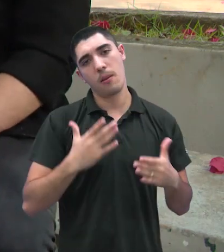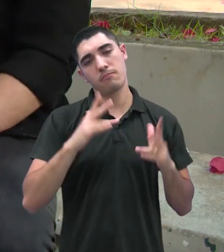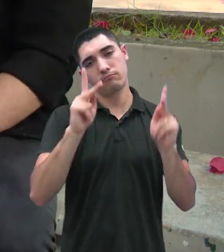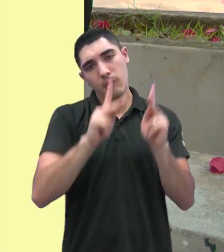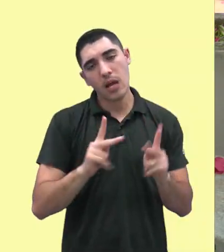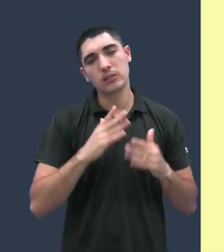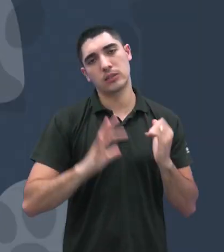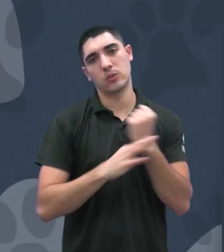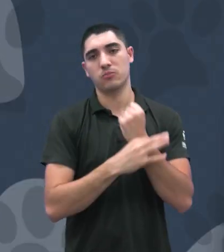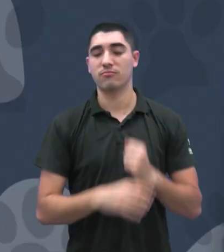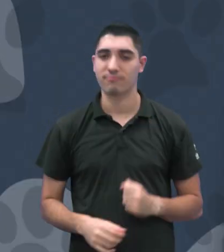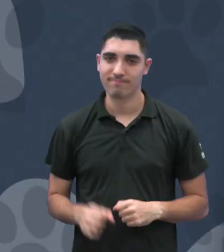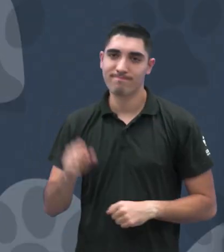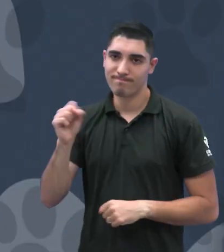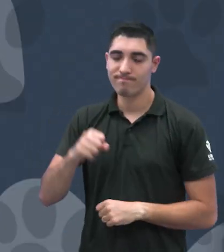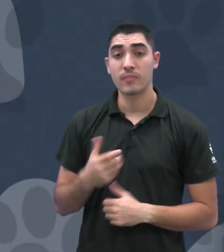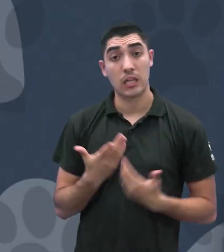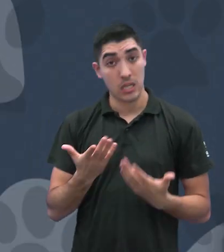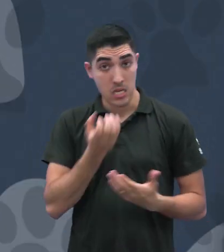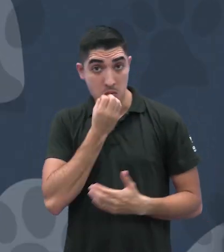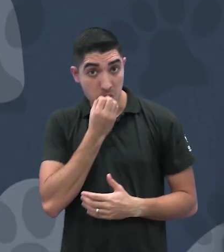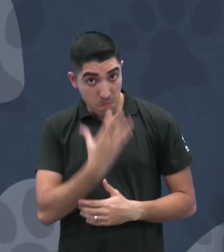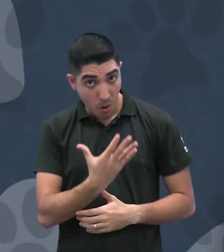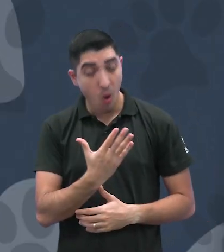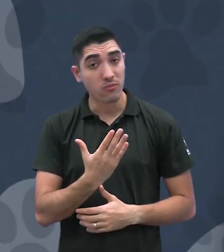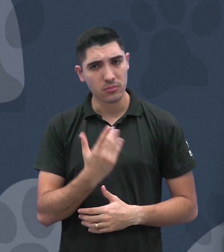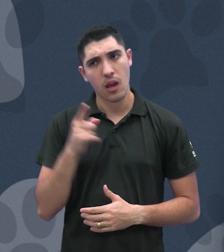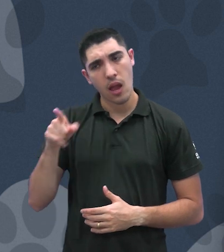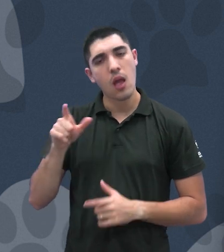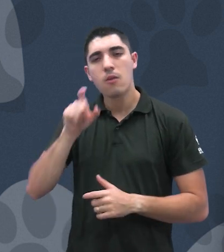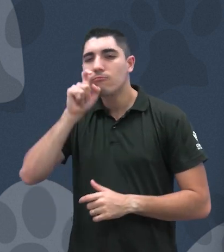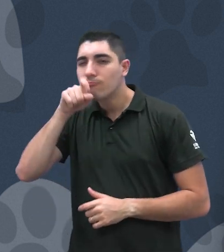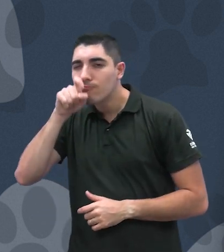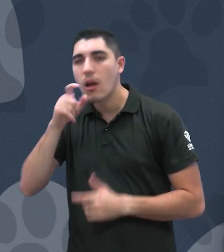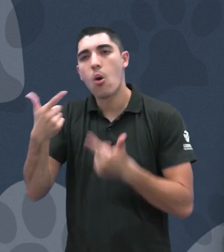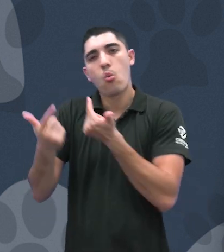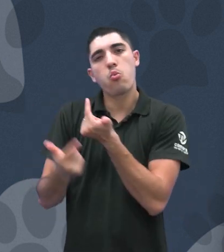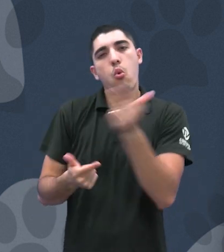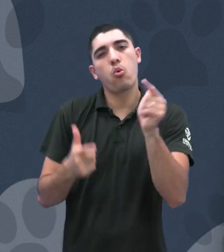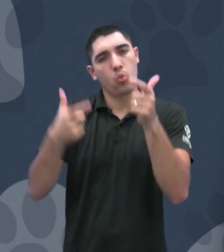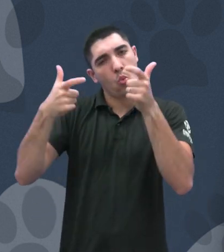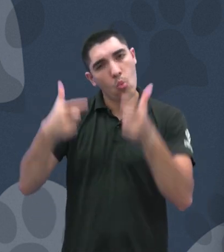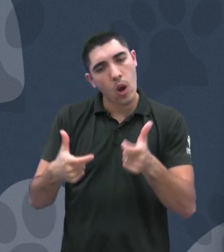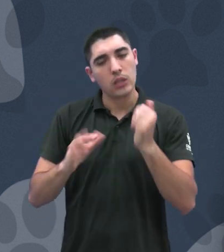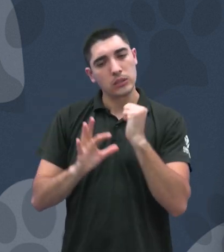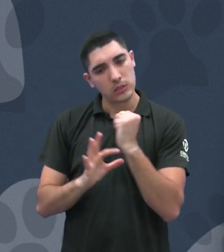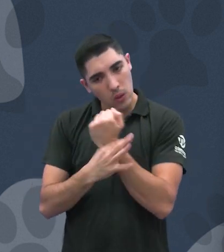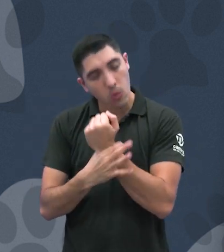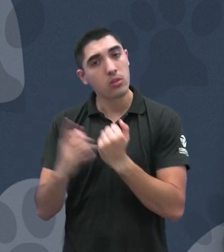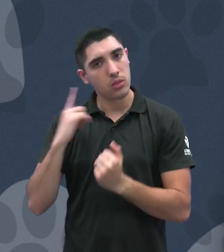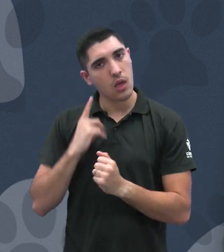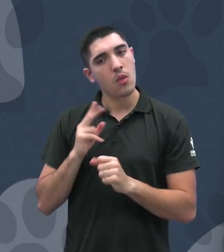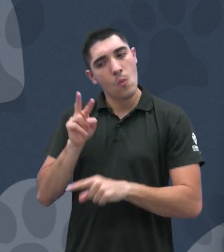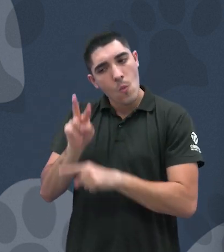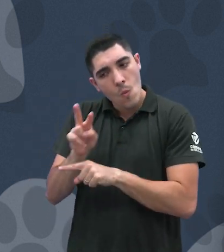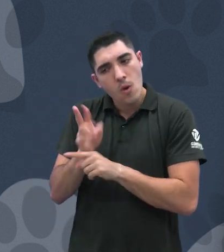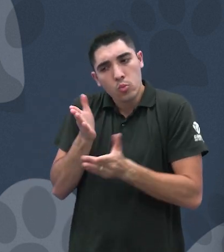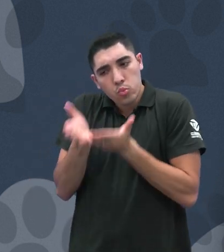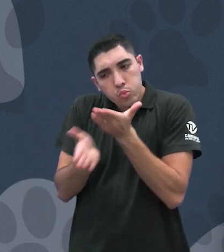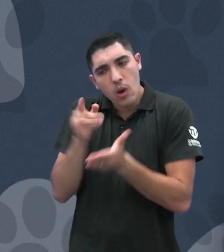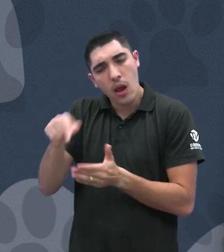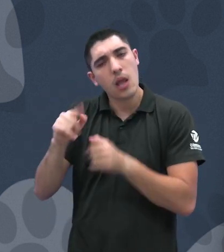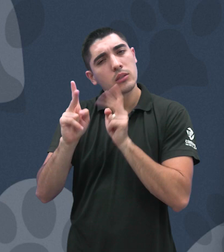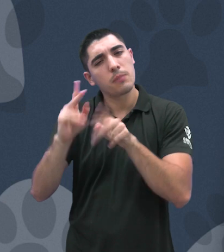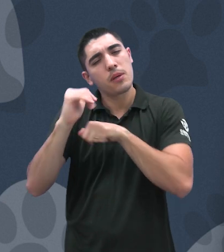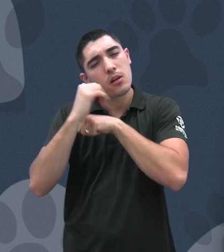tranquila. Que bom, né? Que bom saber que a maritaca agora está num lugar seguro, está recebendo os cuidados e o carinho também,